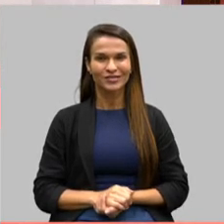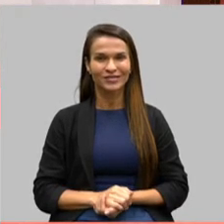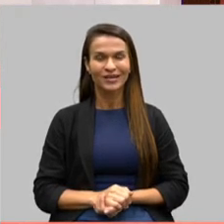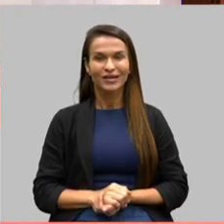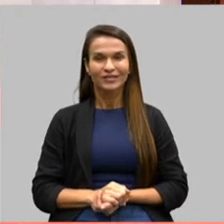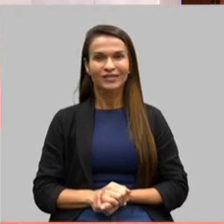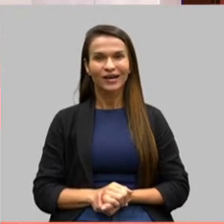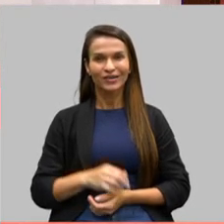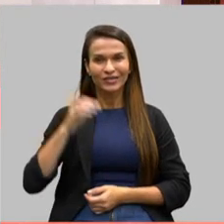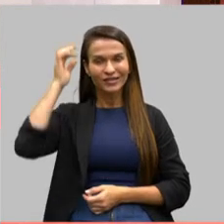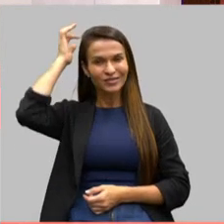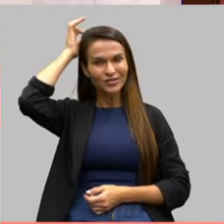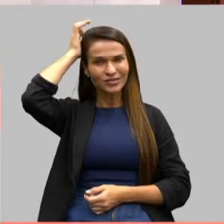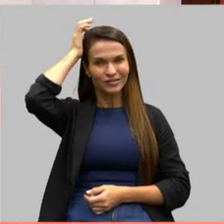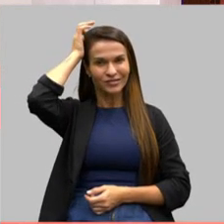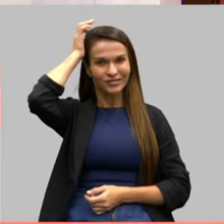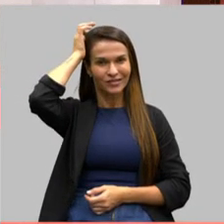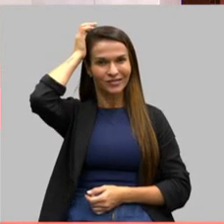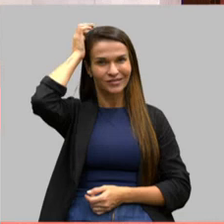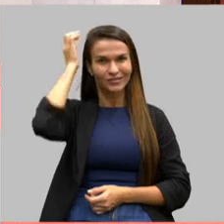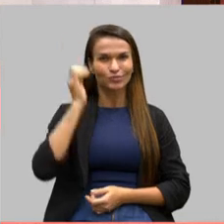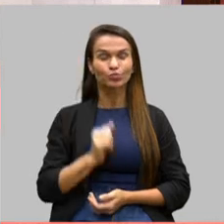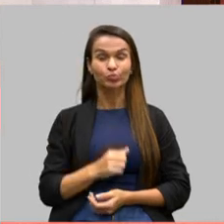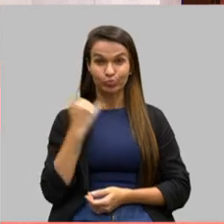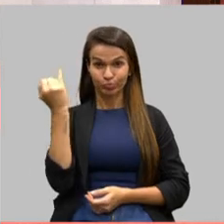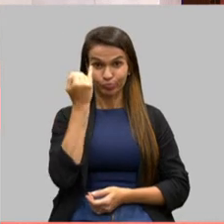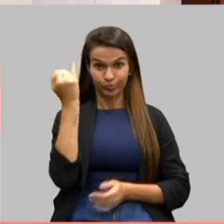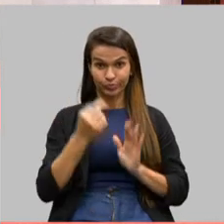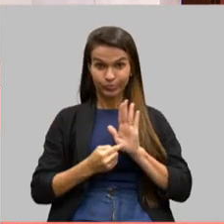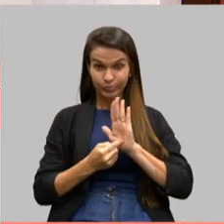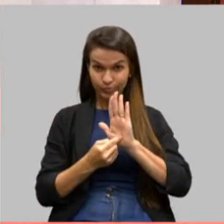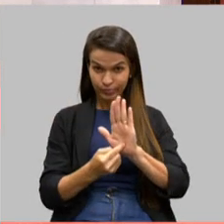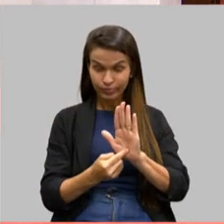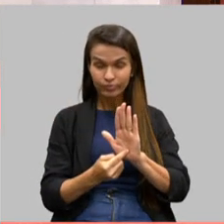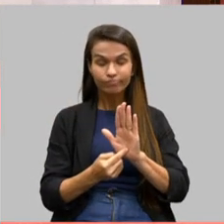Obrigado, senhora Michele. Muito importante a apresentação. Claro que